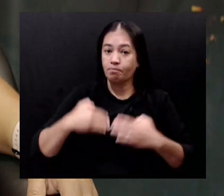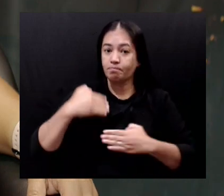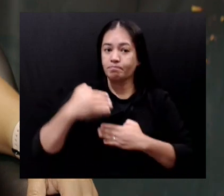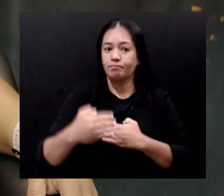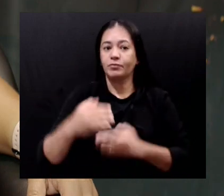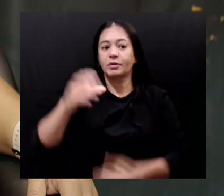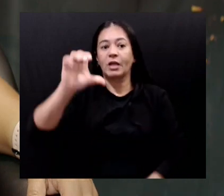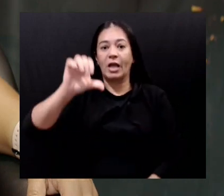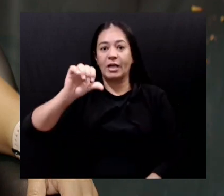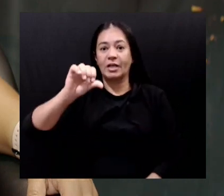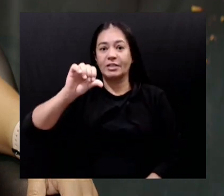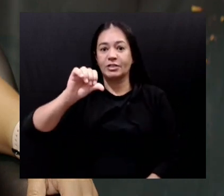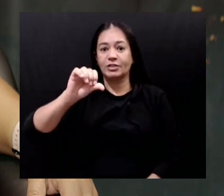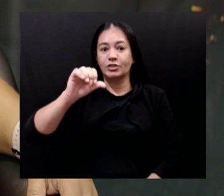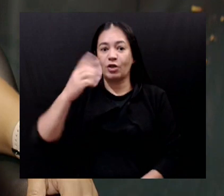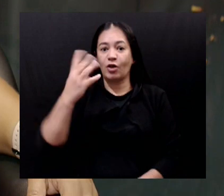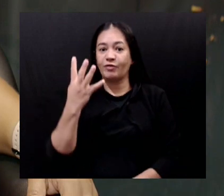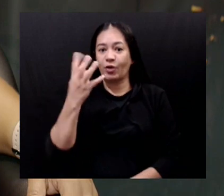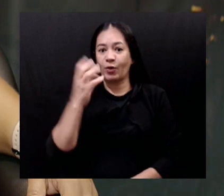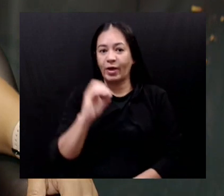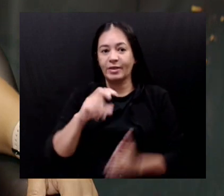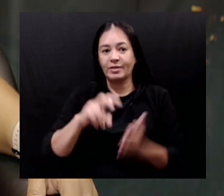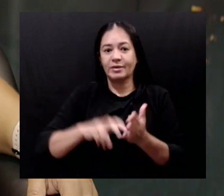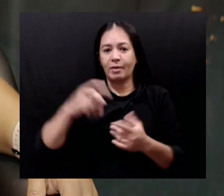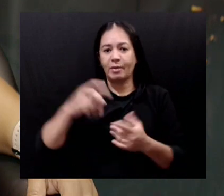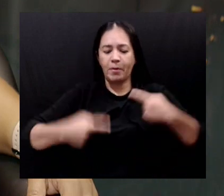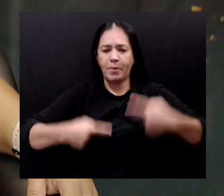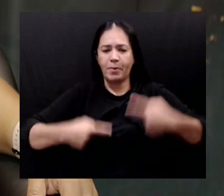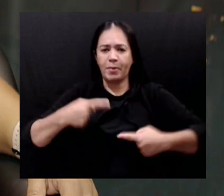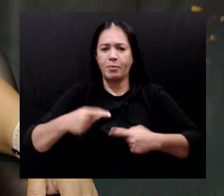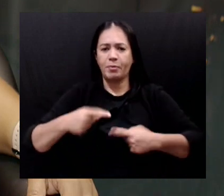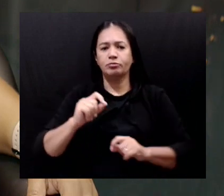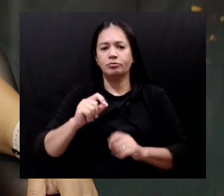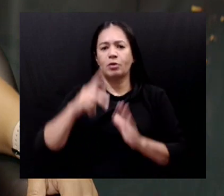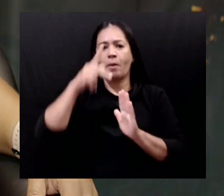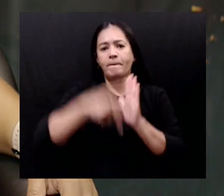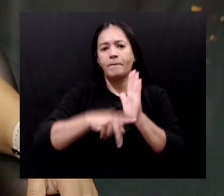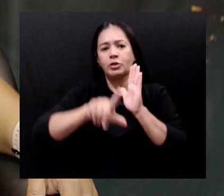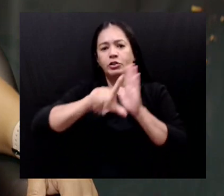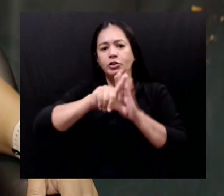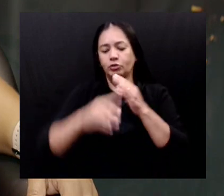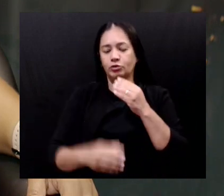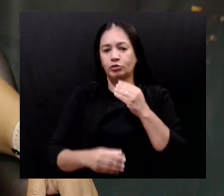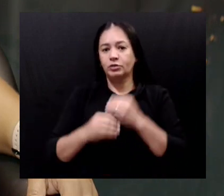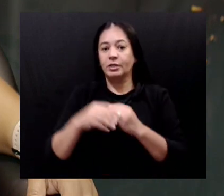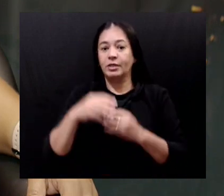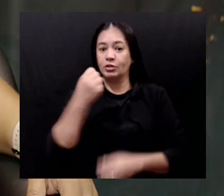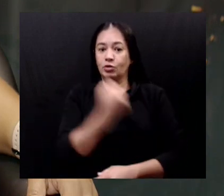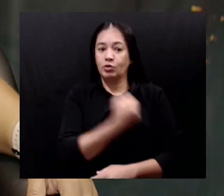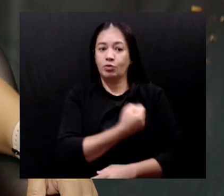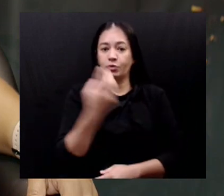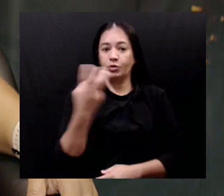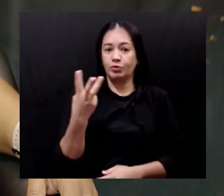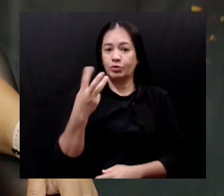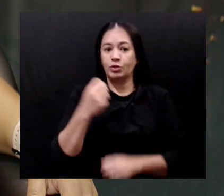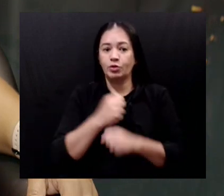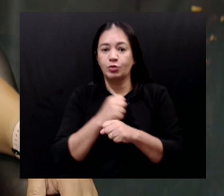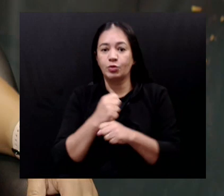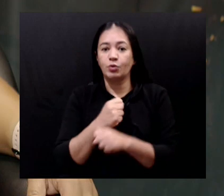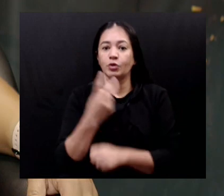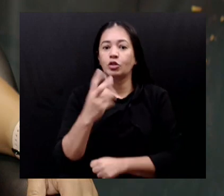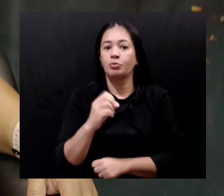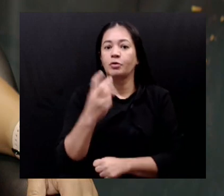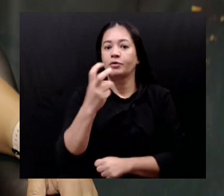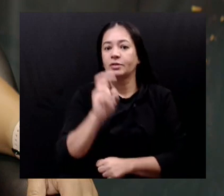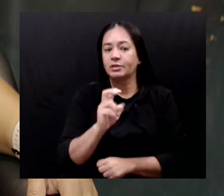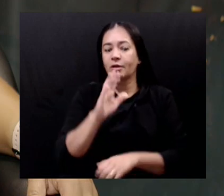audiência pública vai discutir o projeto de lei complementar 3 de 2025, também de autoria do Executivo, que define